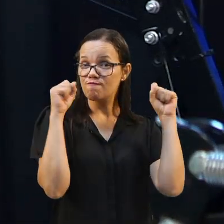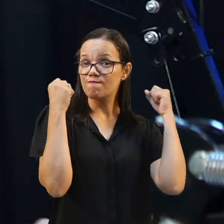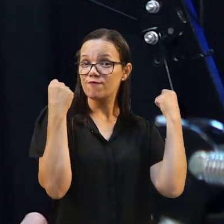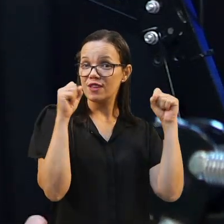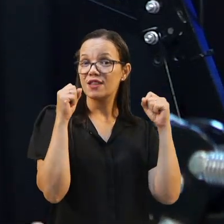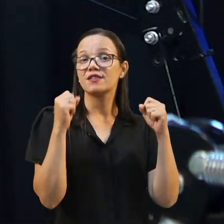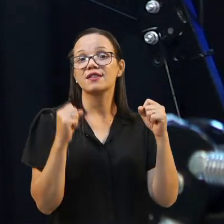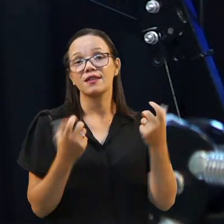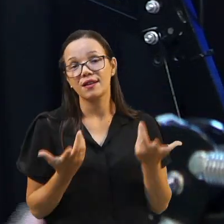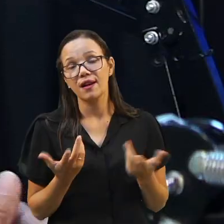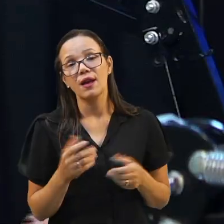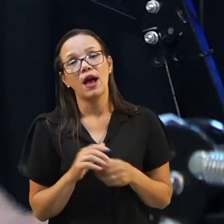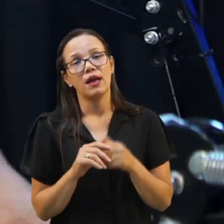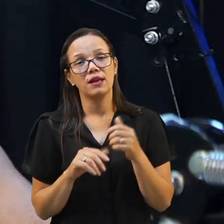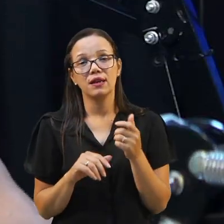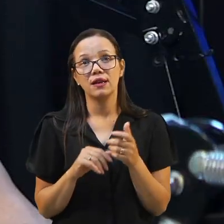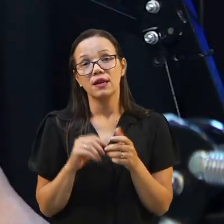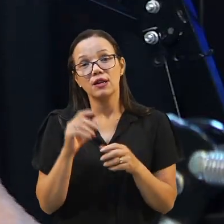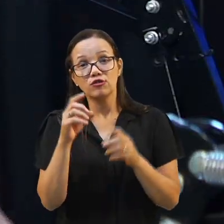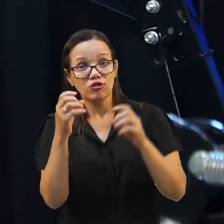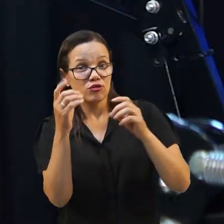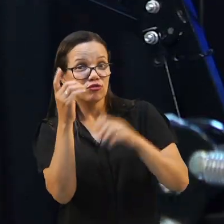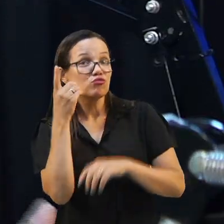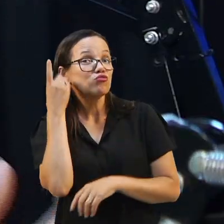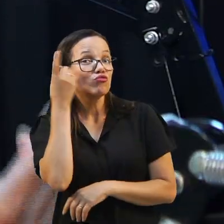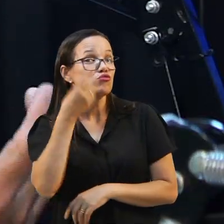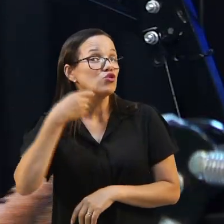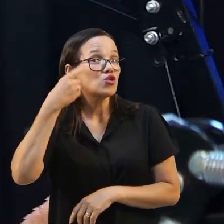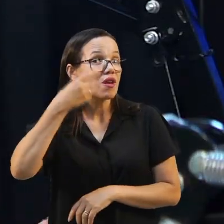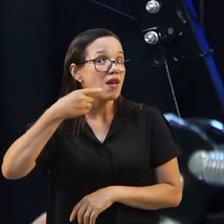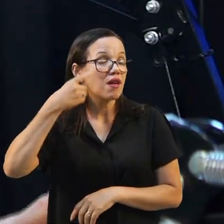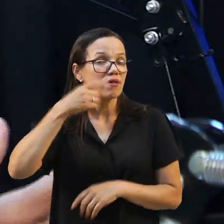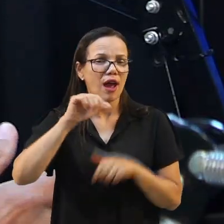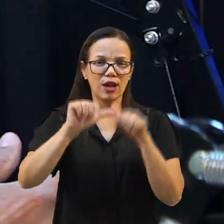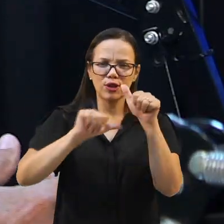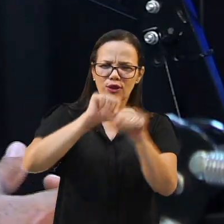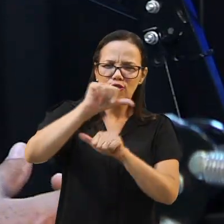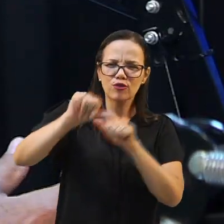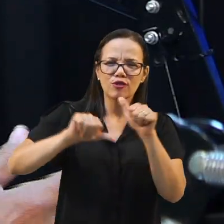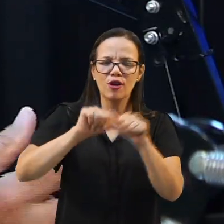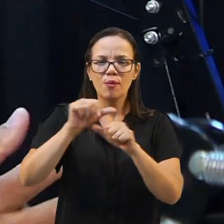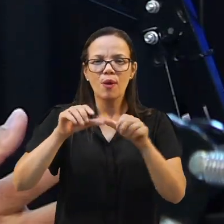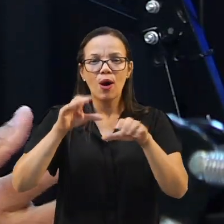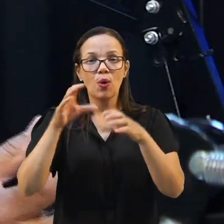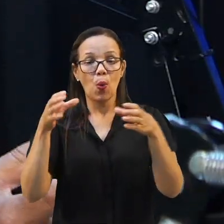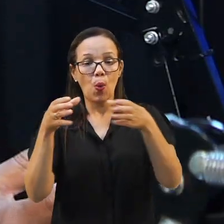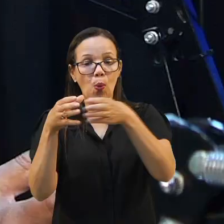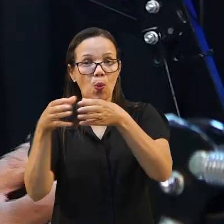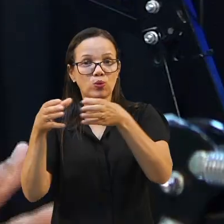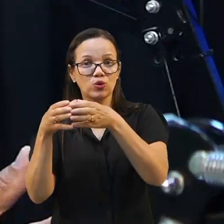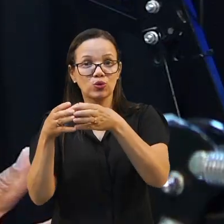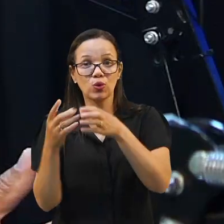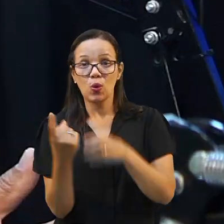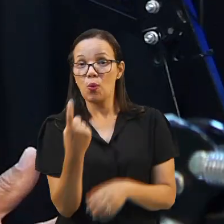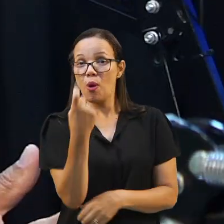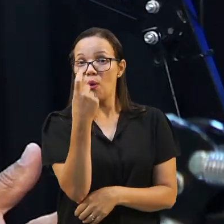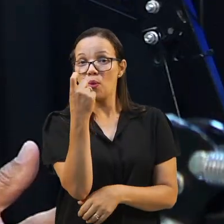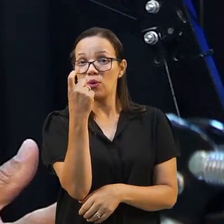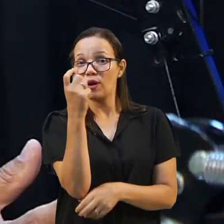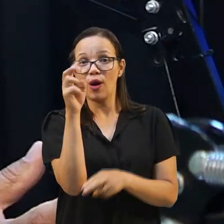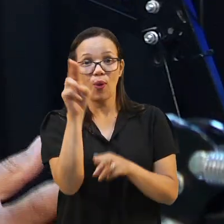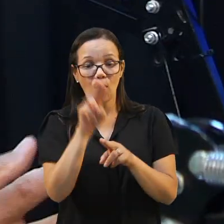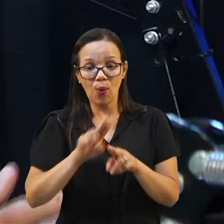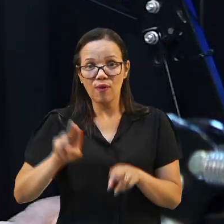e Faculdade de Direito, e resolver transformar esse conjunto numa